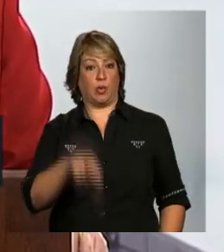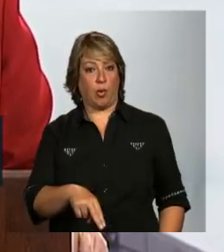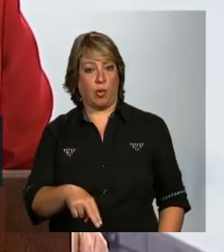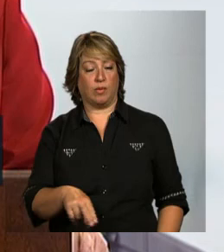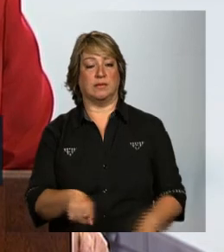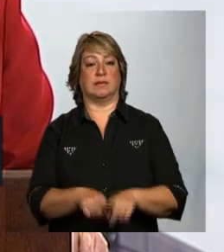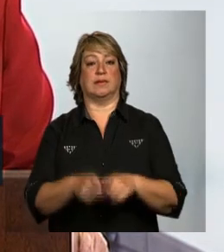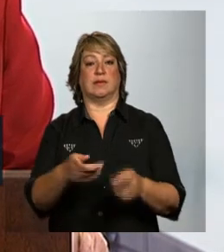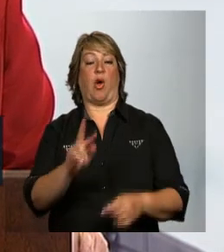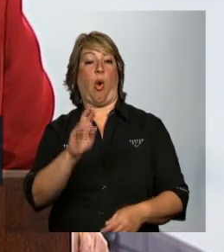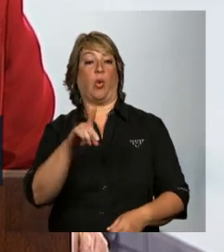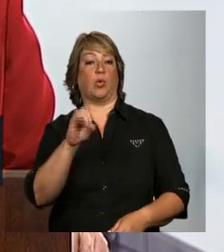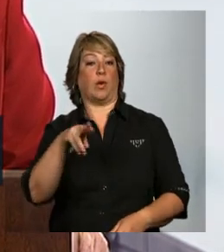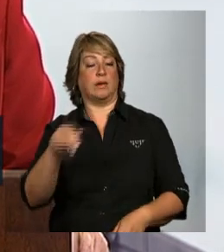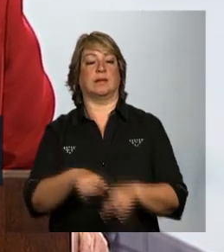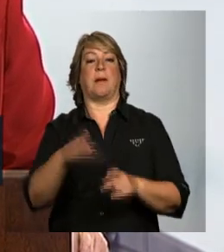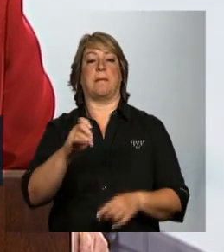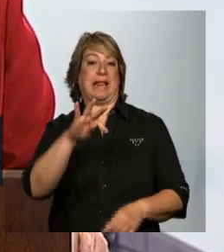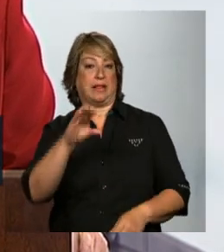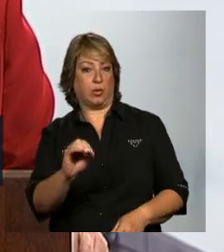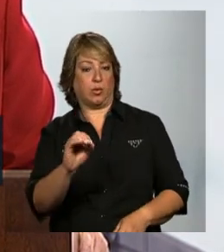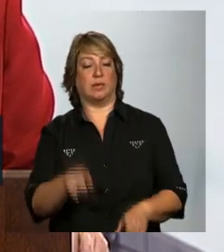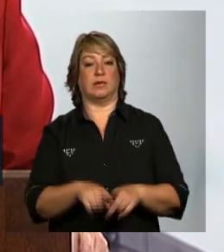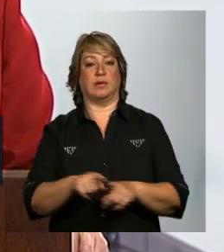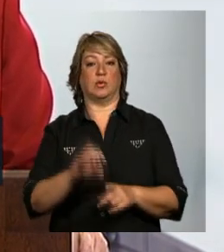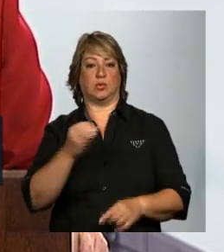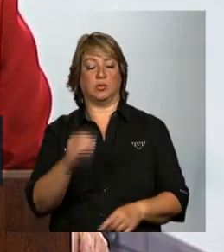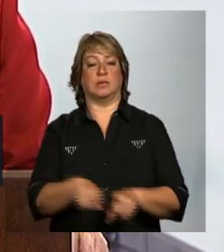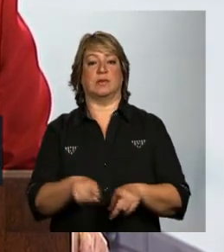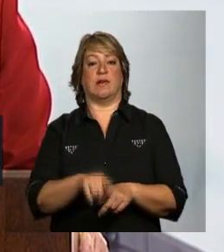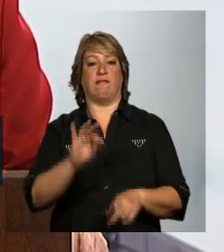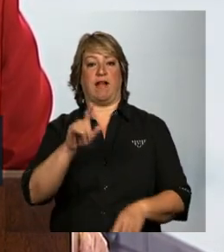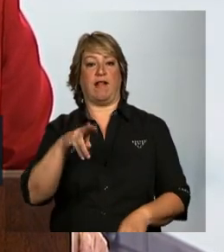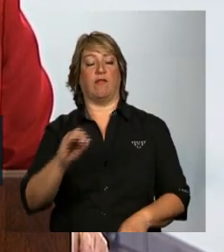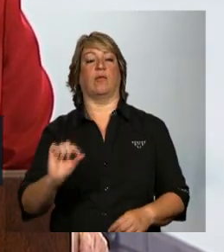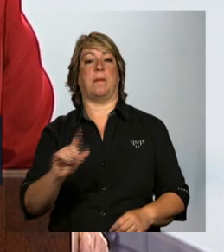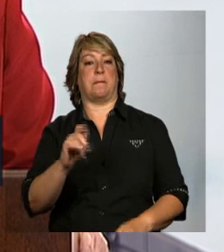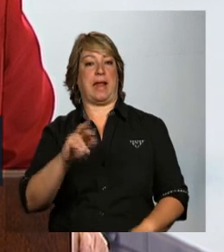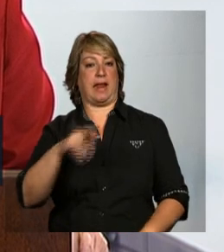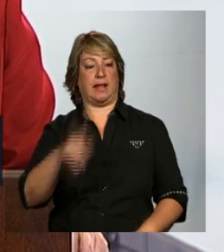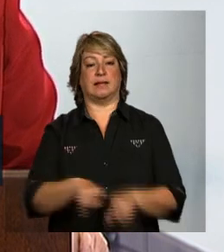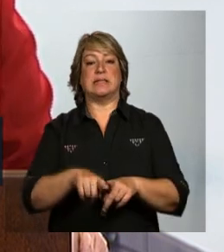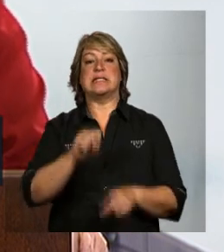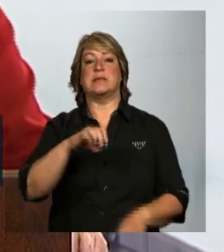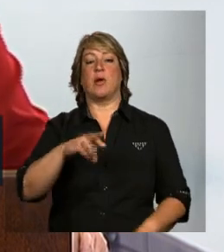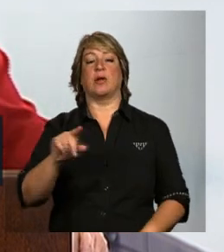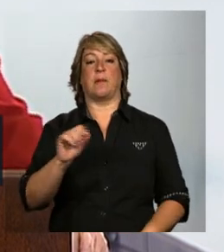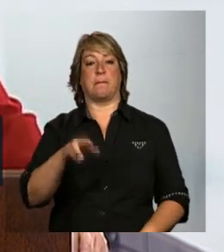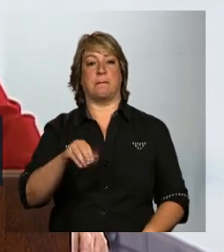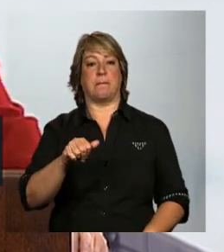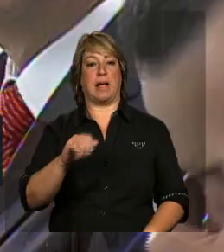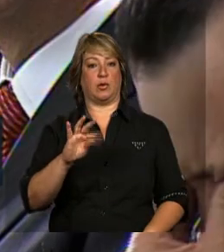Gurgacz de Rondônia Beto Grill do Rio Grande do sul Flávio arnes do Paraná Simone tebet do